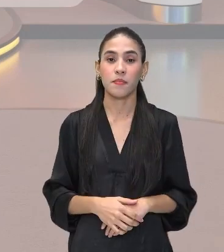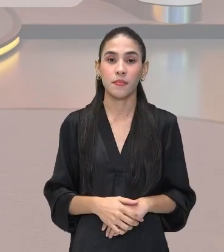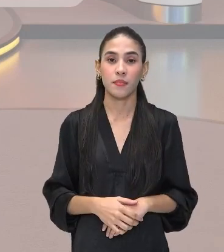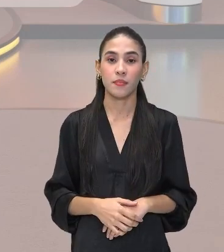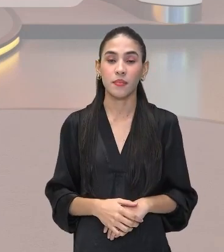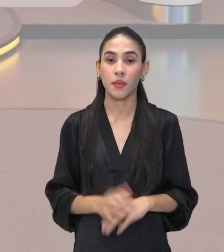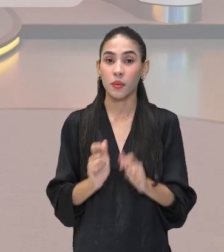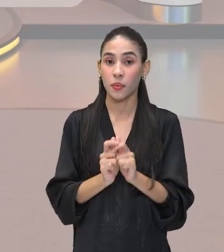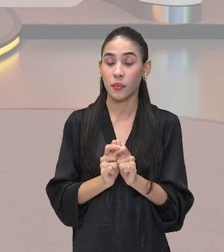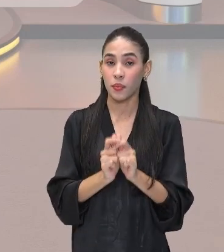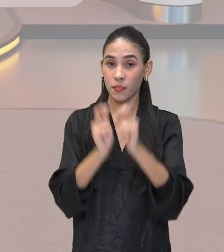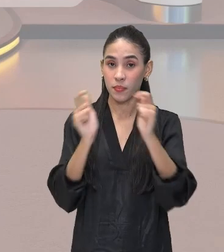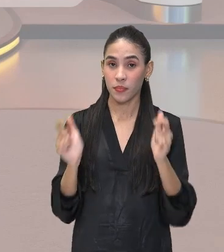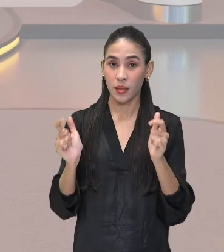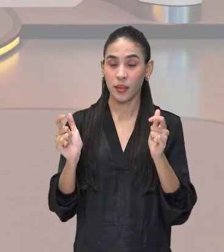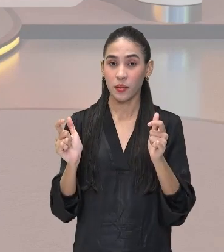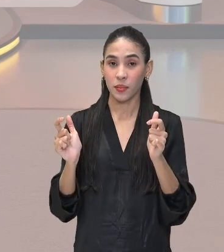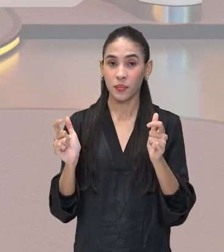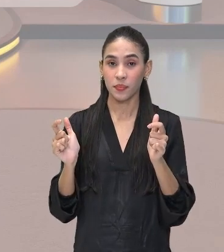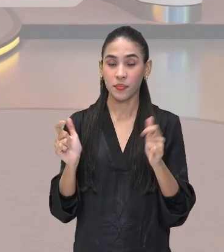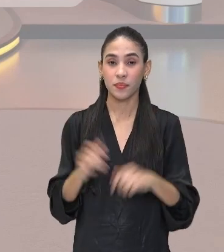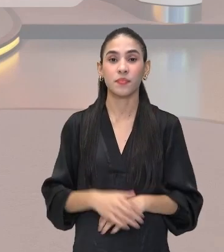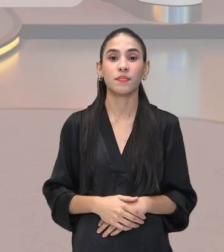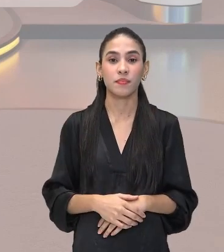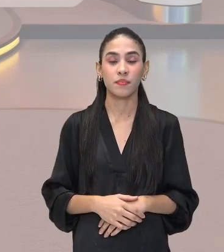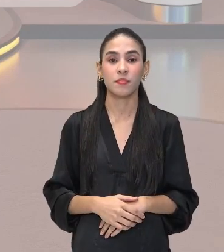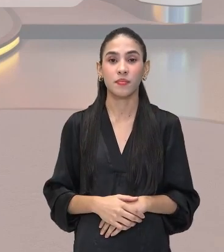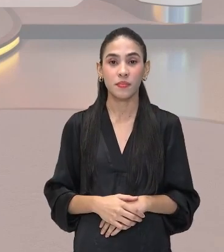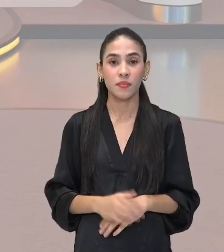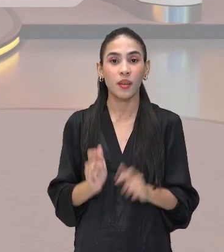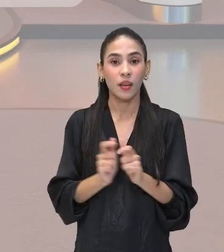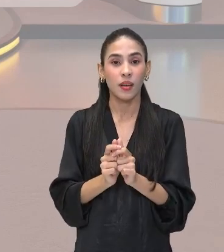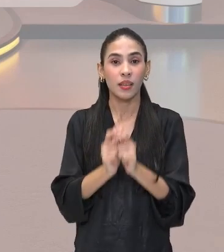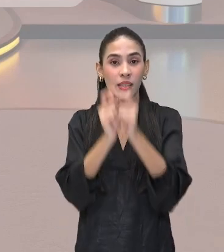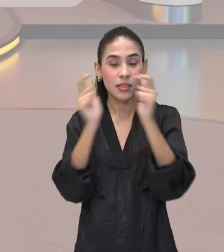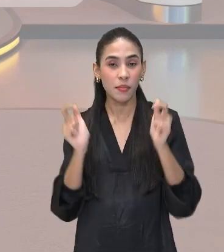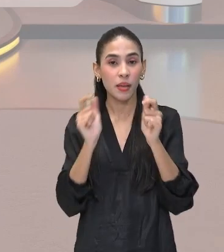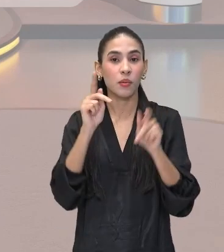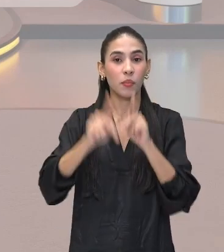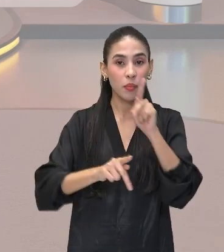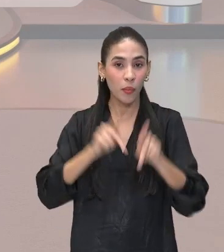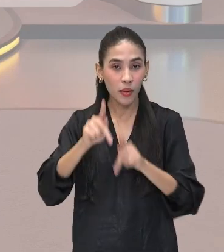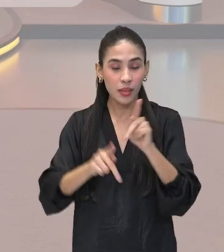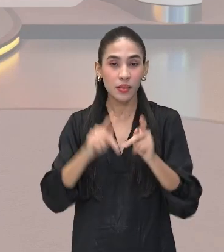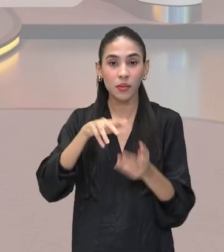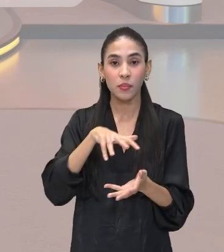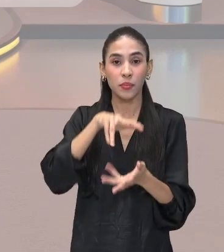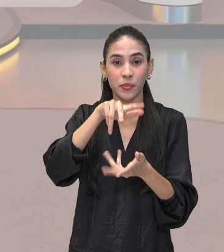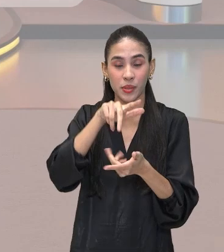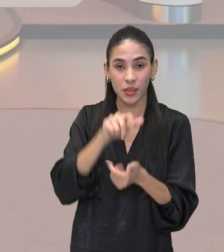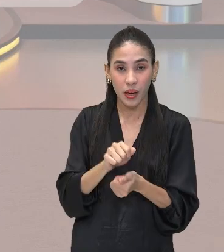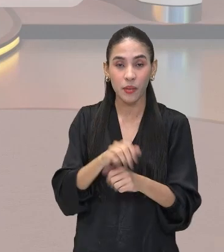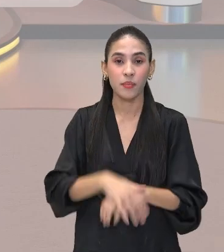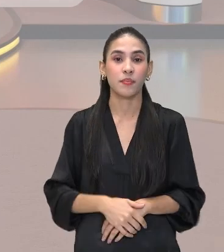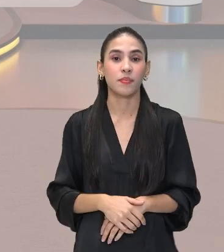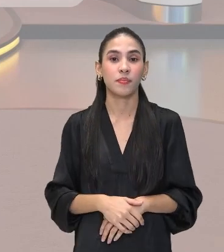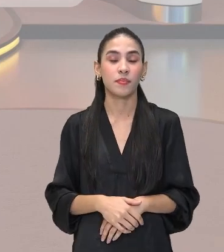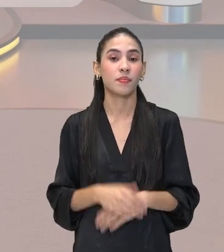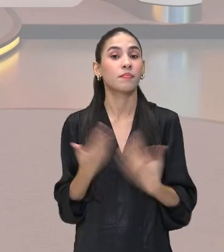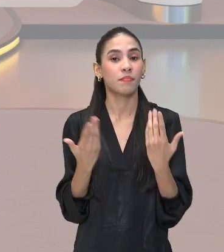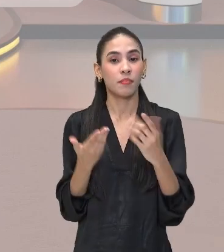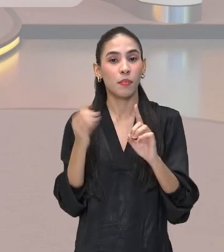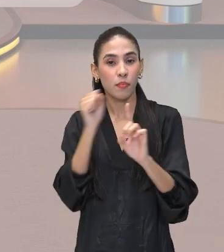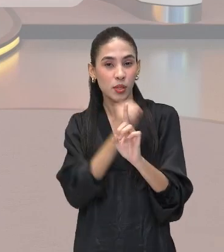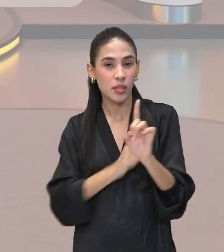o aumento aliado ao crescimento da população mundial e baseado numa sociedade